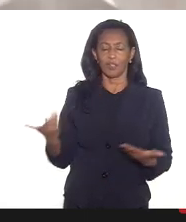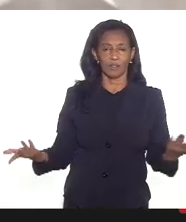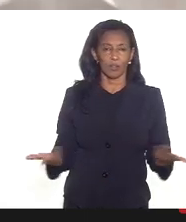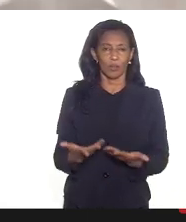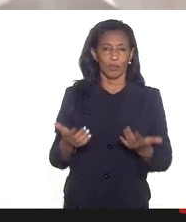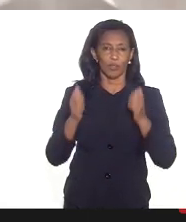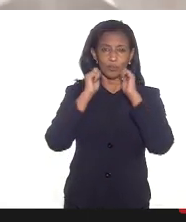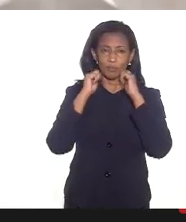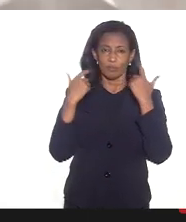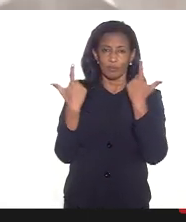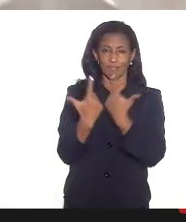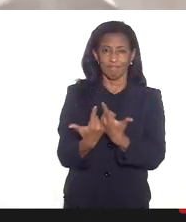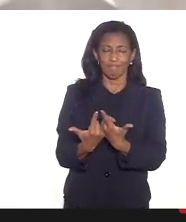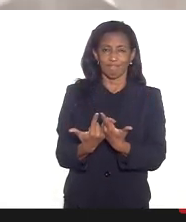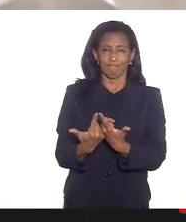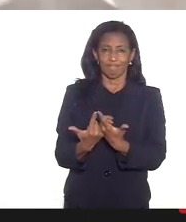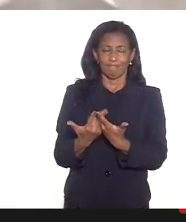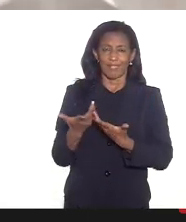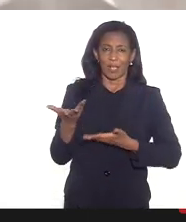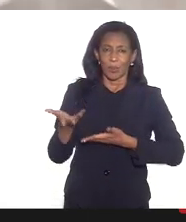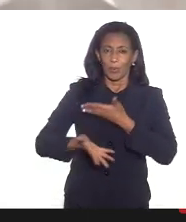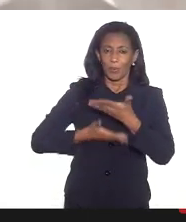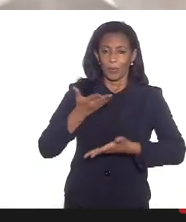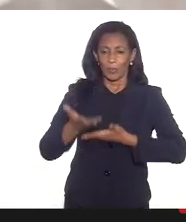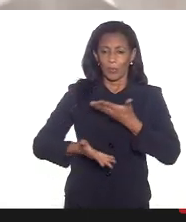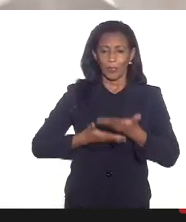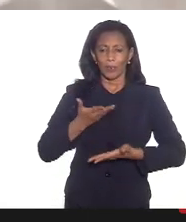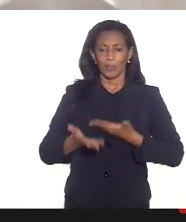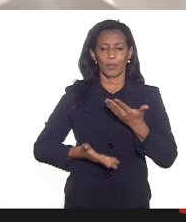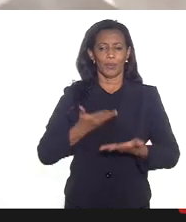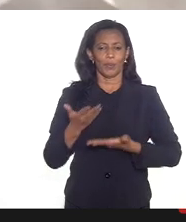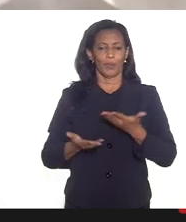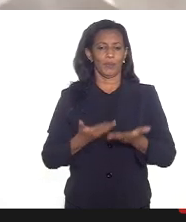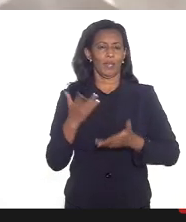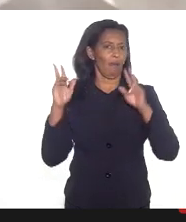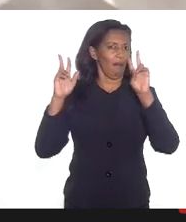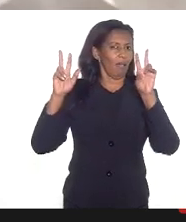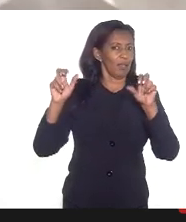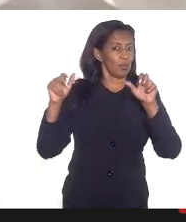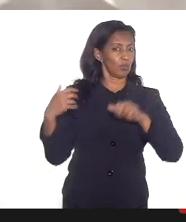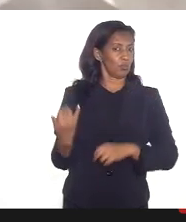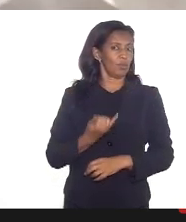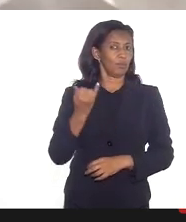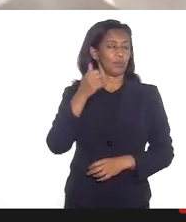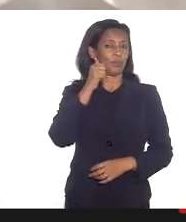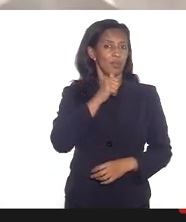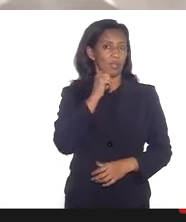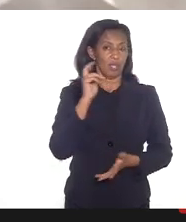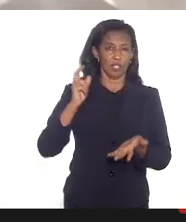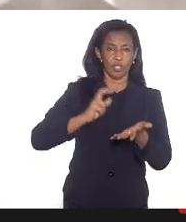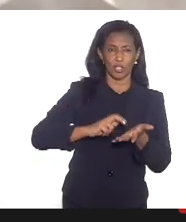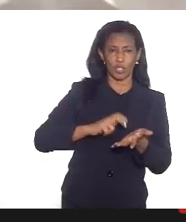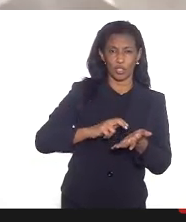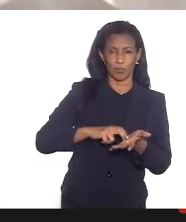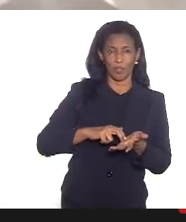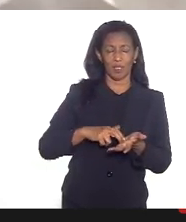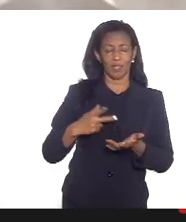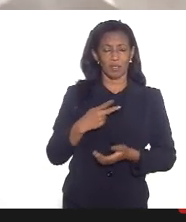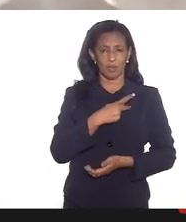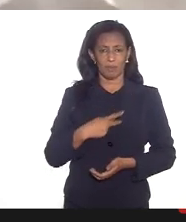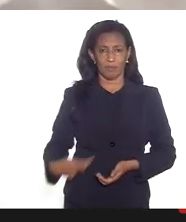Assembleia Legislativa está se dedicando a tratar de assuntos de relevância para as mulheres na parte da manhã sobre a